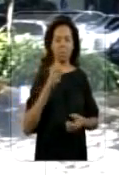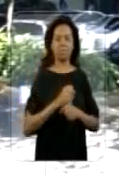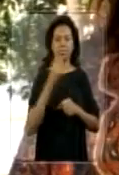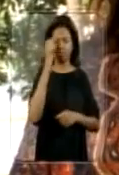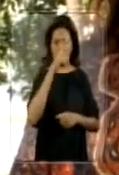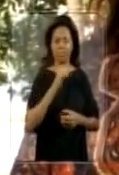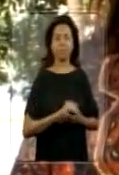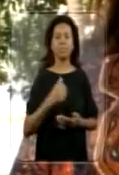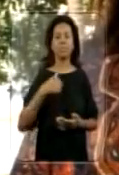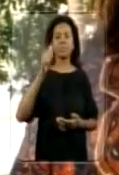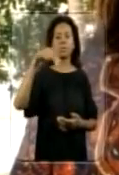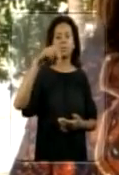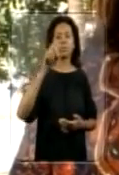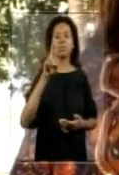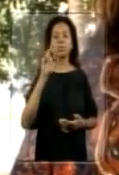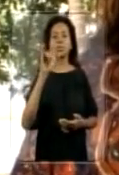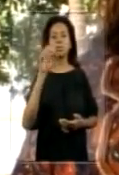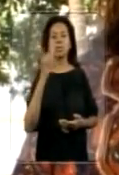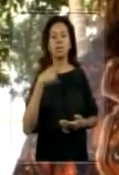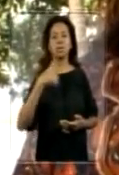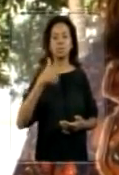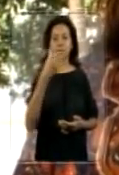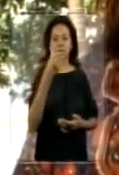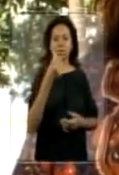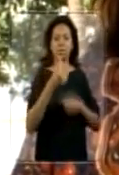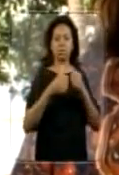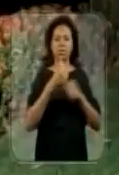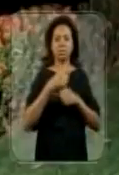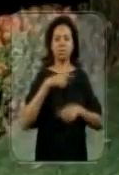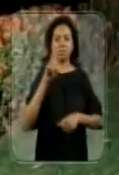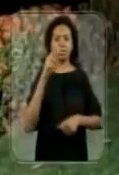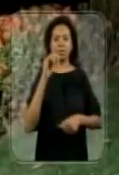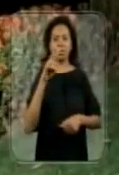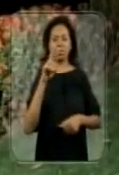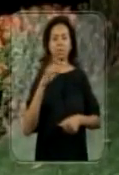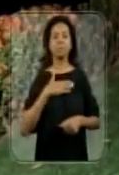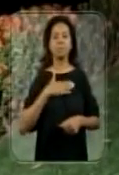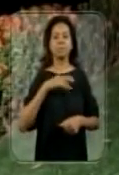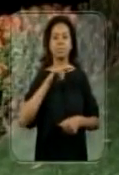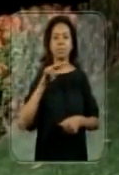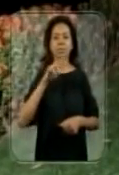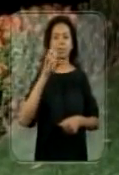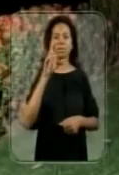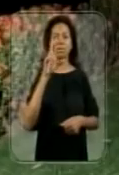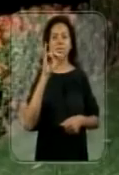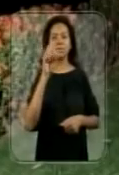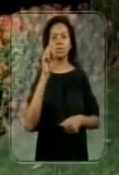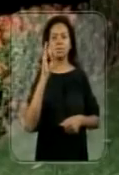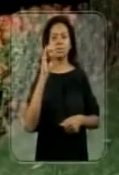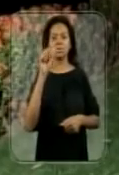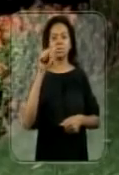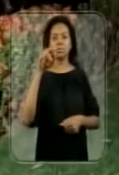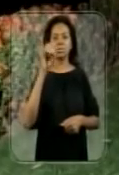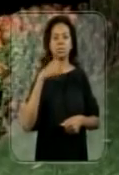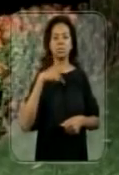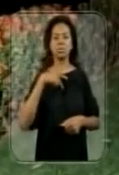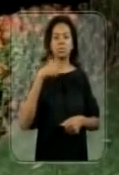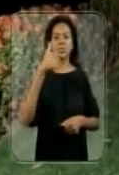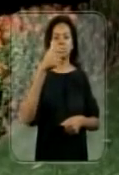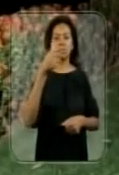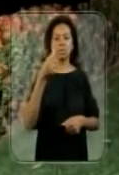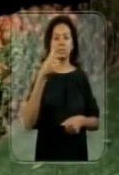anos. Bom, eu sou a Andréia, vivo com HIV e AIDS há 6 anos. Meu nome é Cristiano, tenho 23 anos, me descobri soro positivo